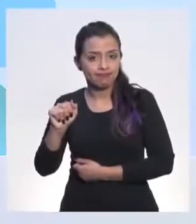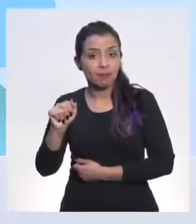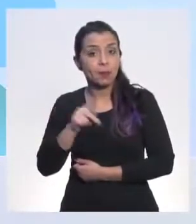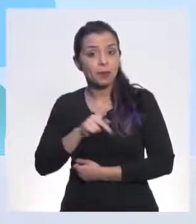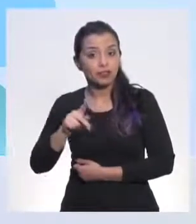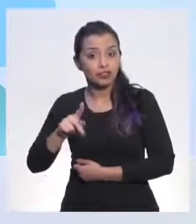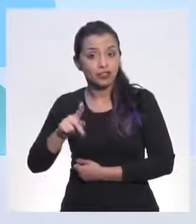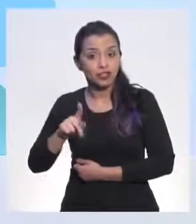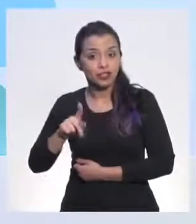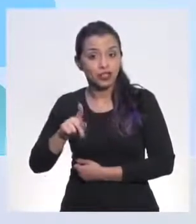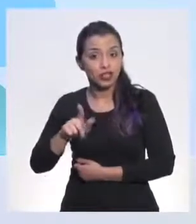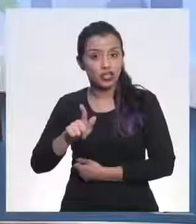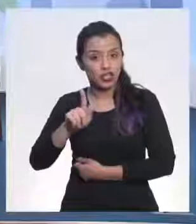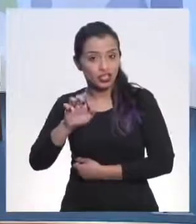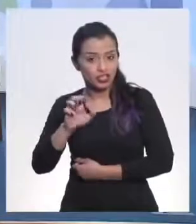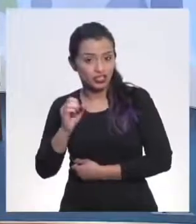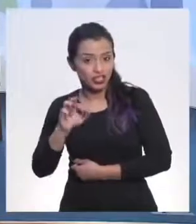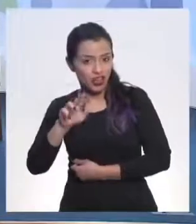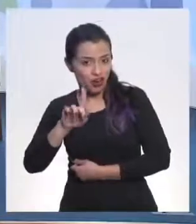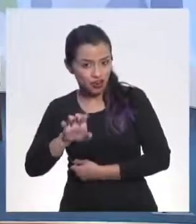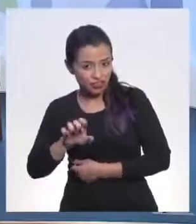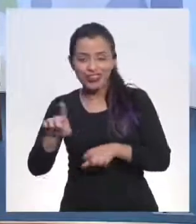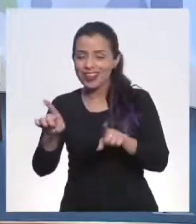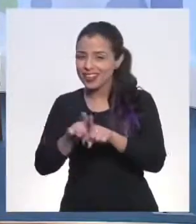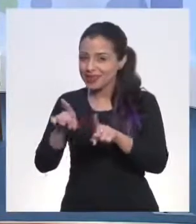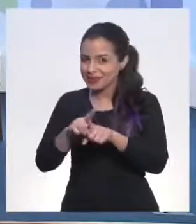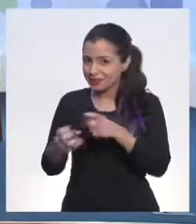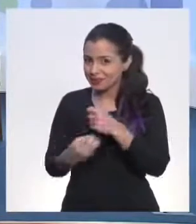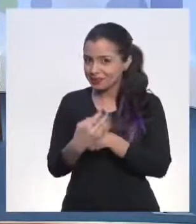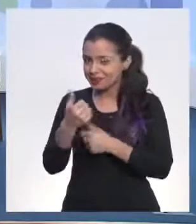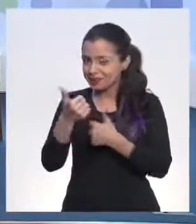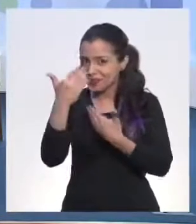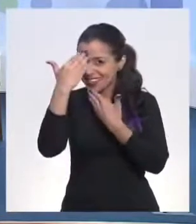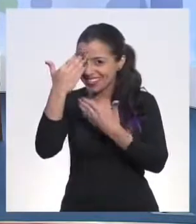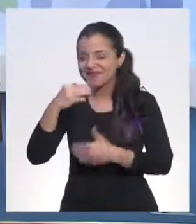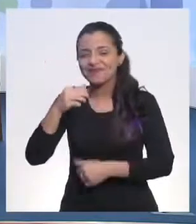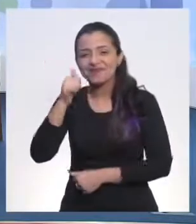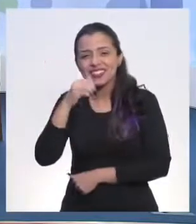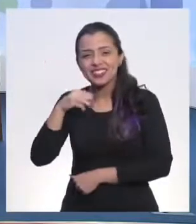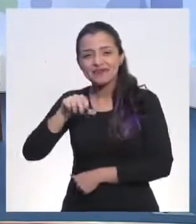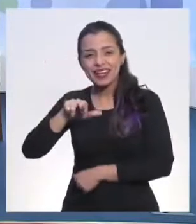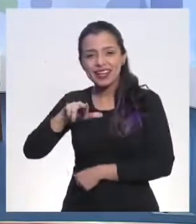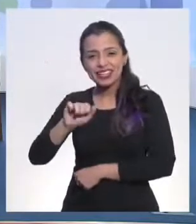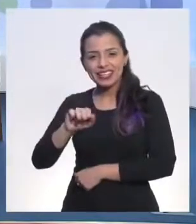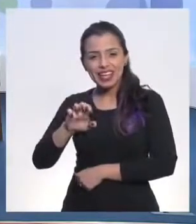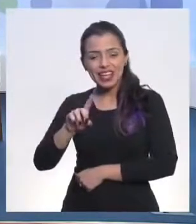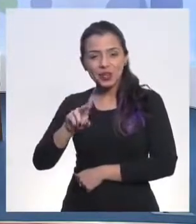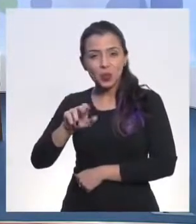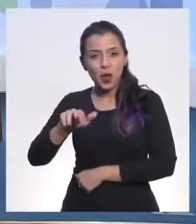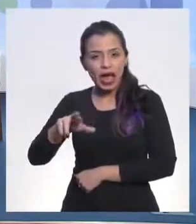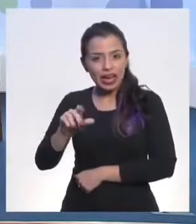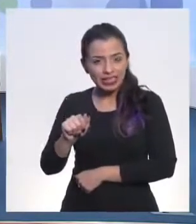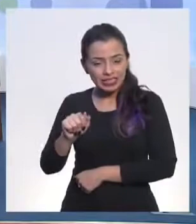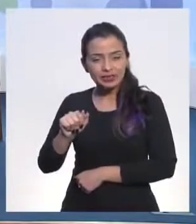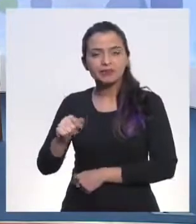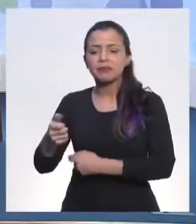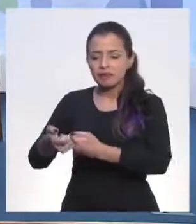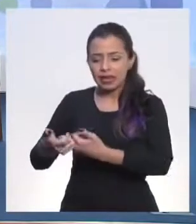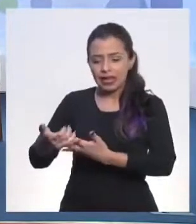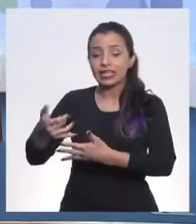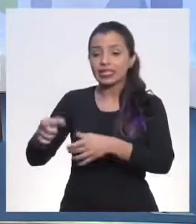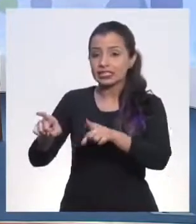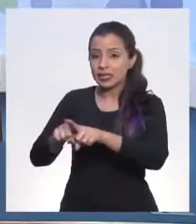professor Jorge, você colocou a resposta também, valeu. Maria Eduarda, e mais uma galera